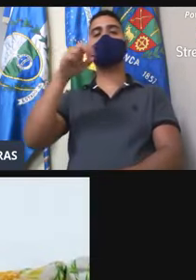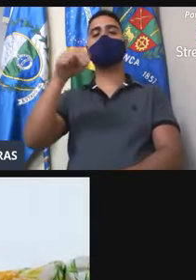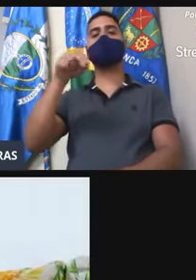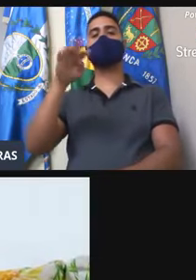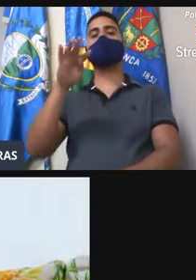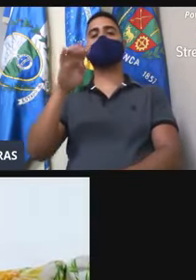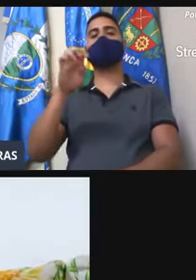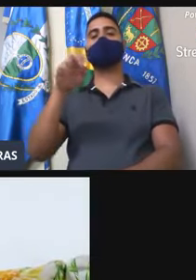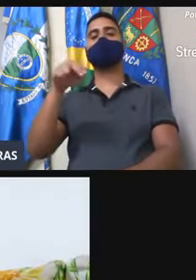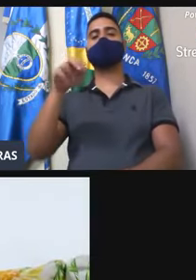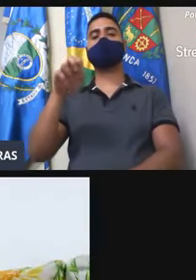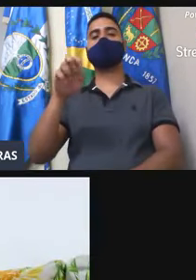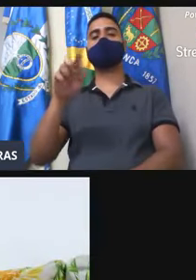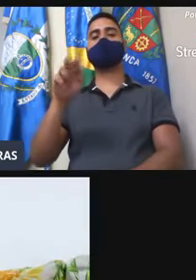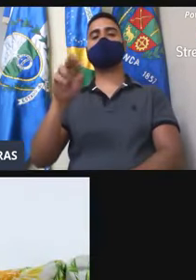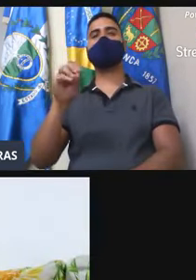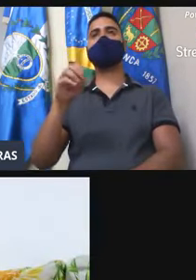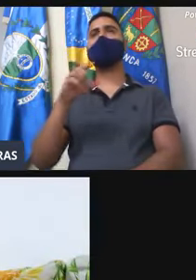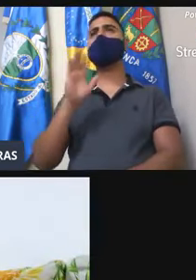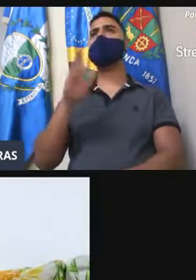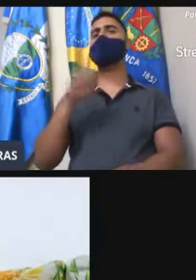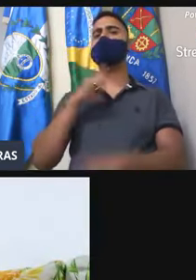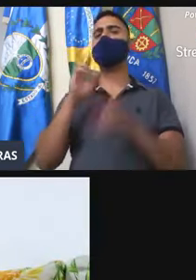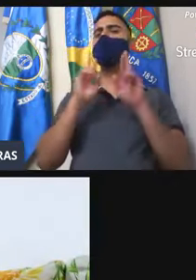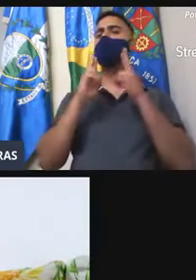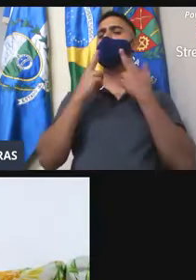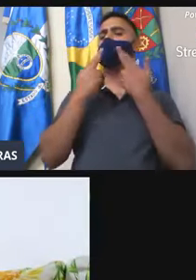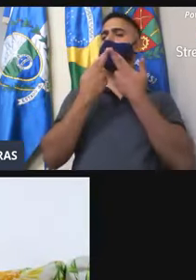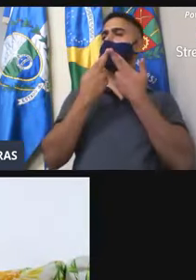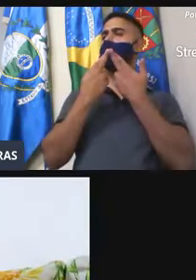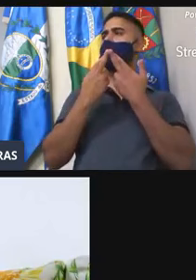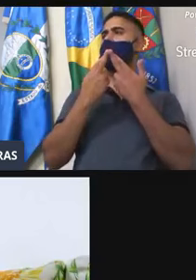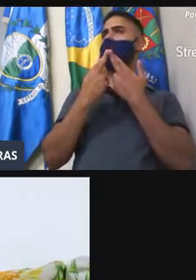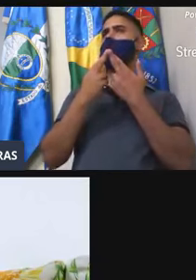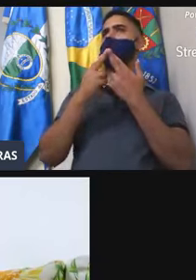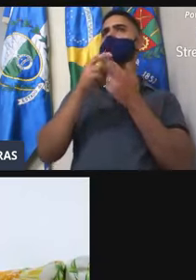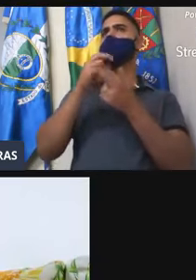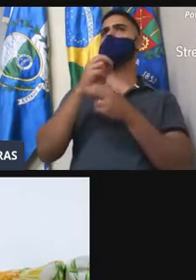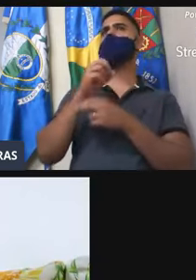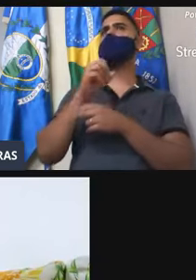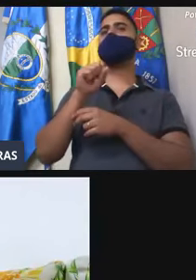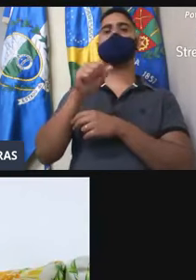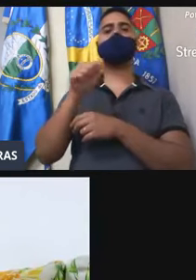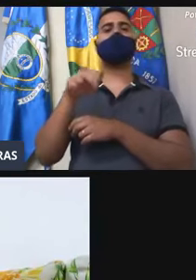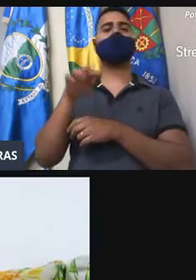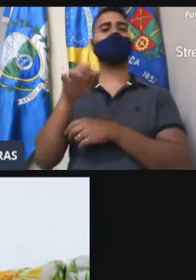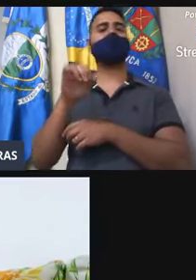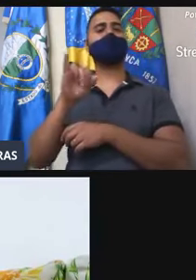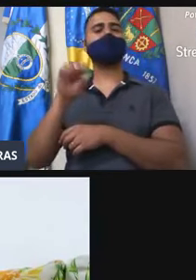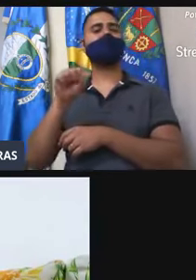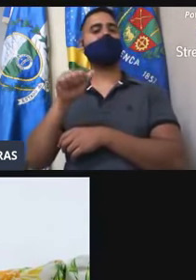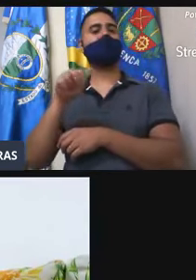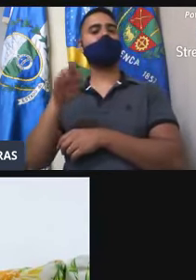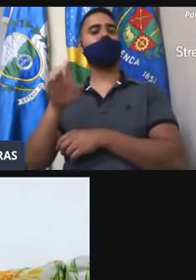teve o privilégio de ter um restaurante no Distrito de Santa Isabel do Rio Preto. Beleza. Então aí é merecedor. Com